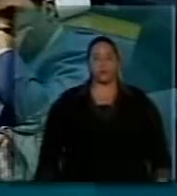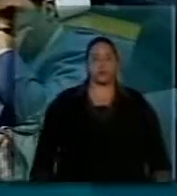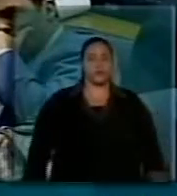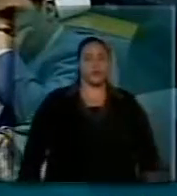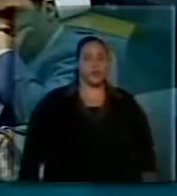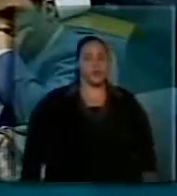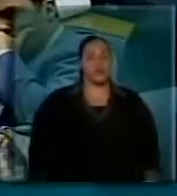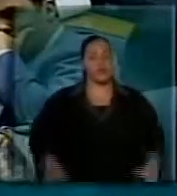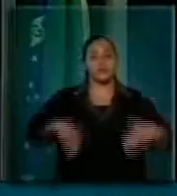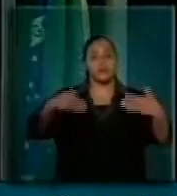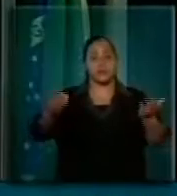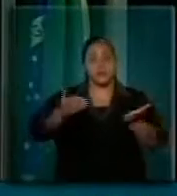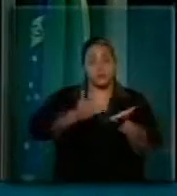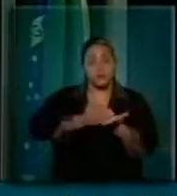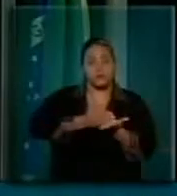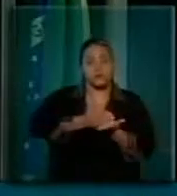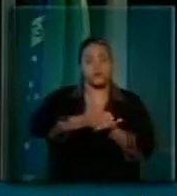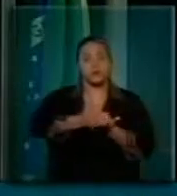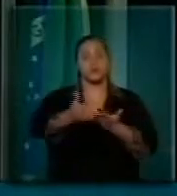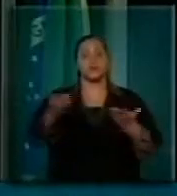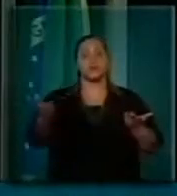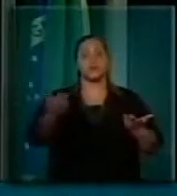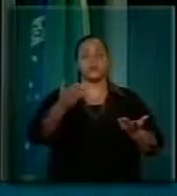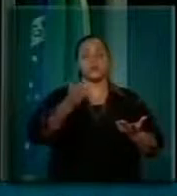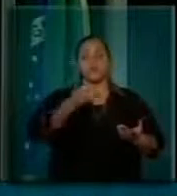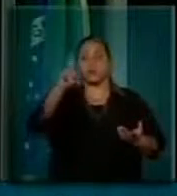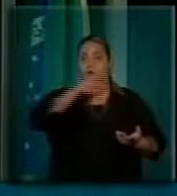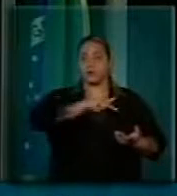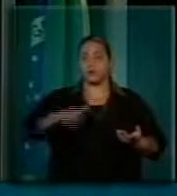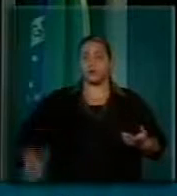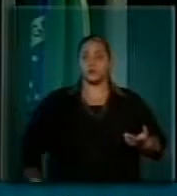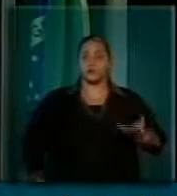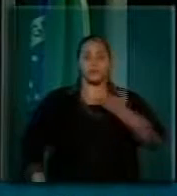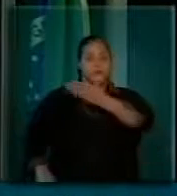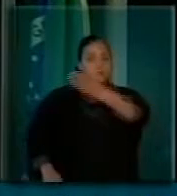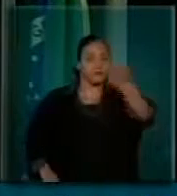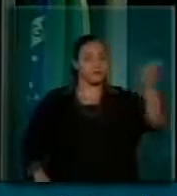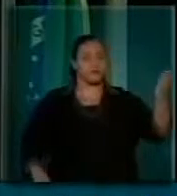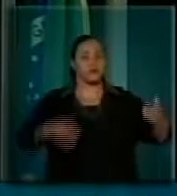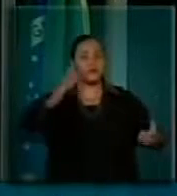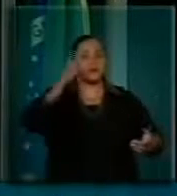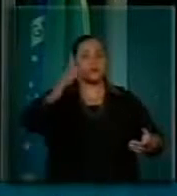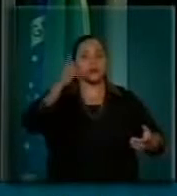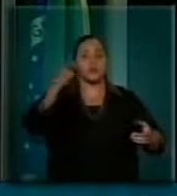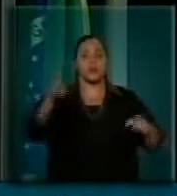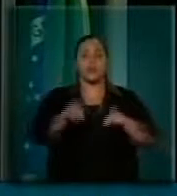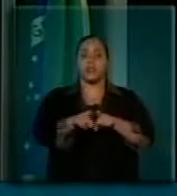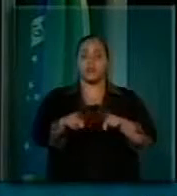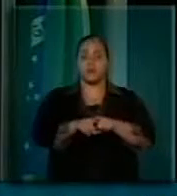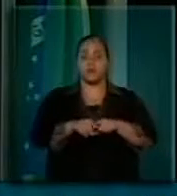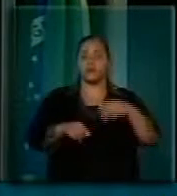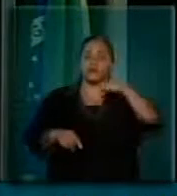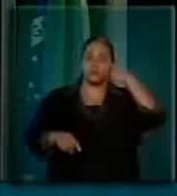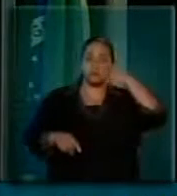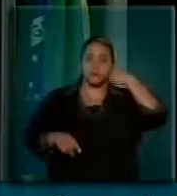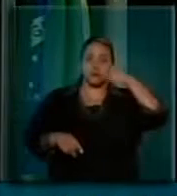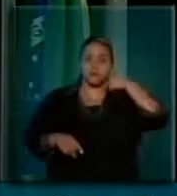A partir daí, senhor presidente, senhoras e senhores deputados, senhoras e senhores